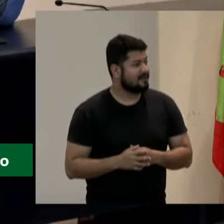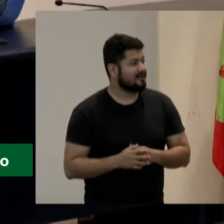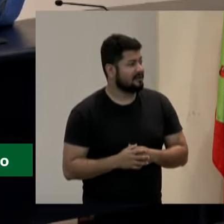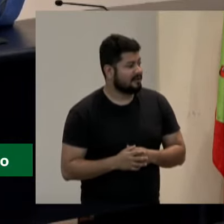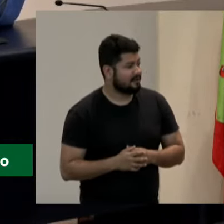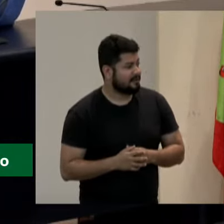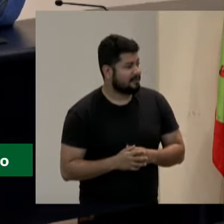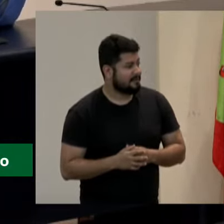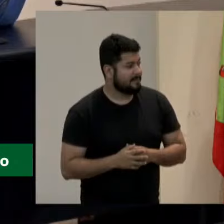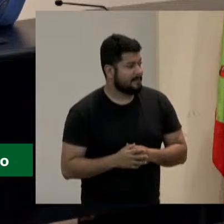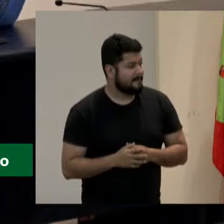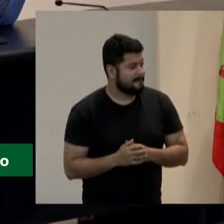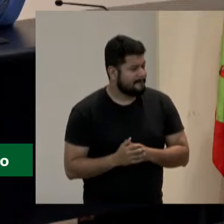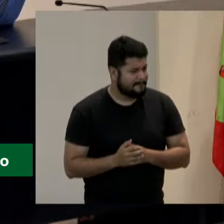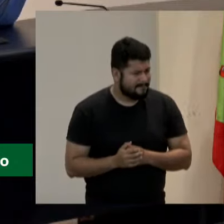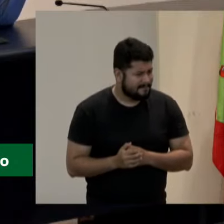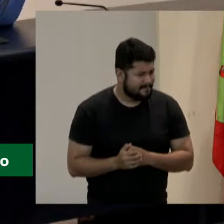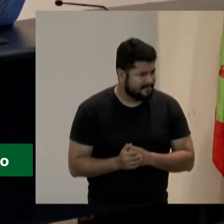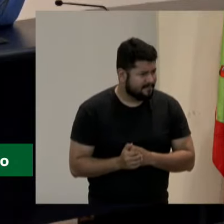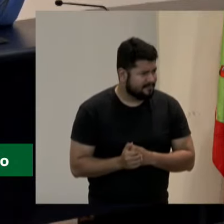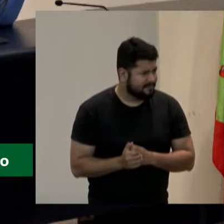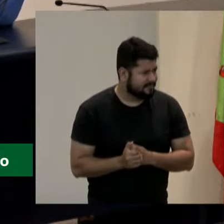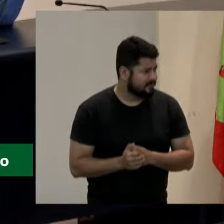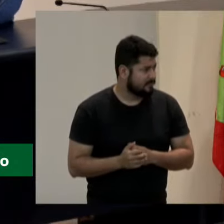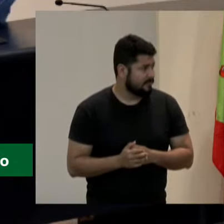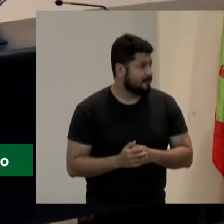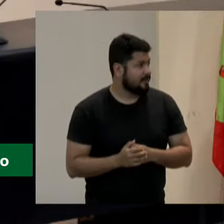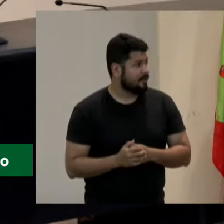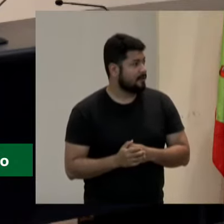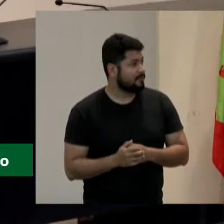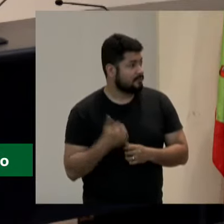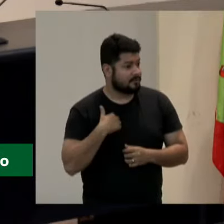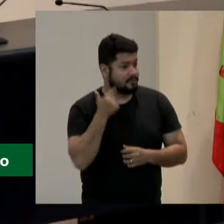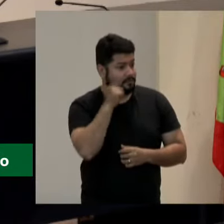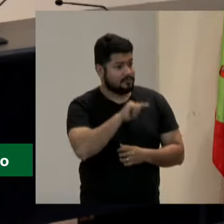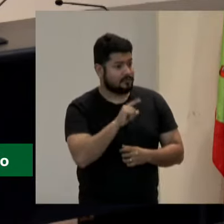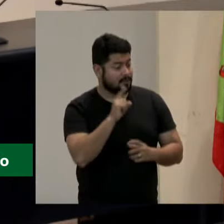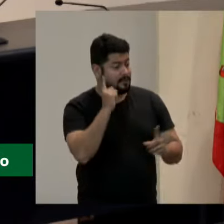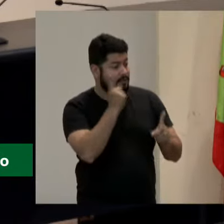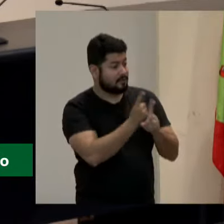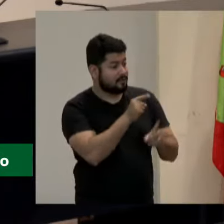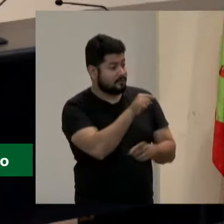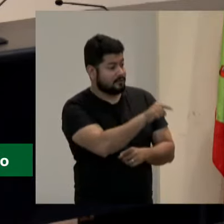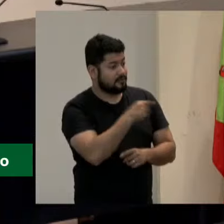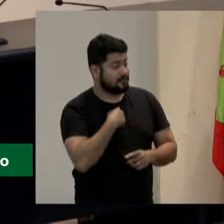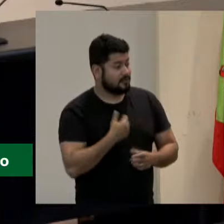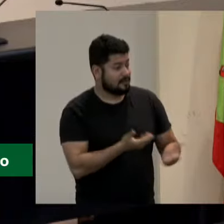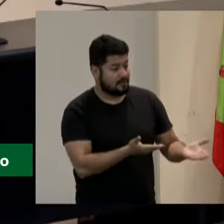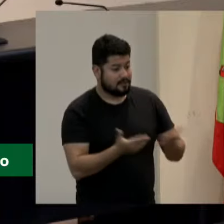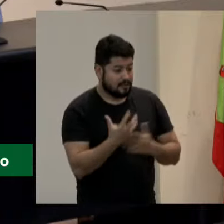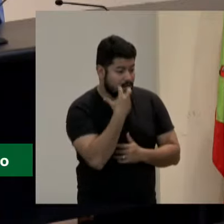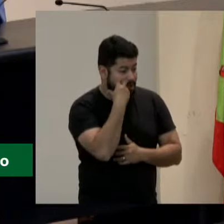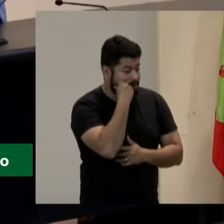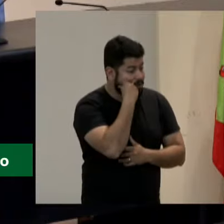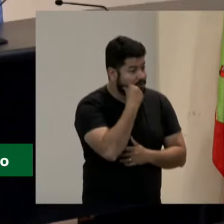eu acabei de passar no concurso, eu sou tão jovem, mas eu vi você, não tive como não te acolher e vim te